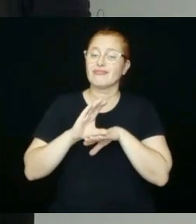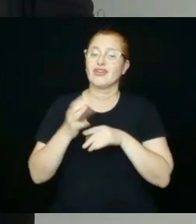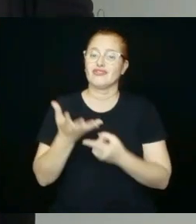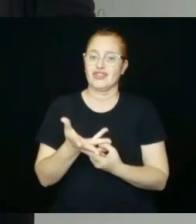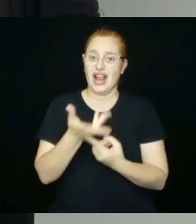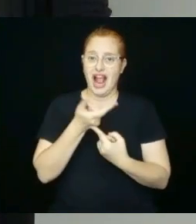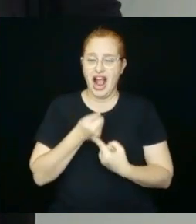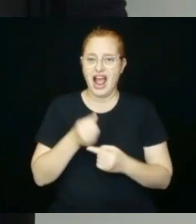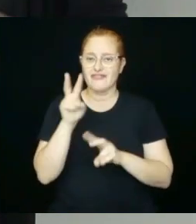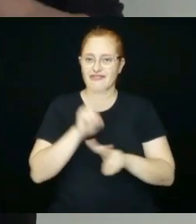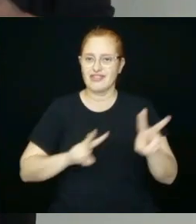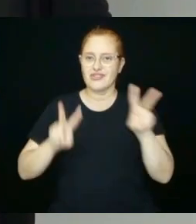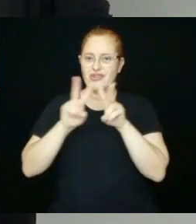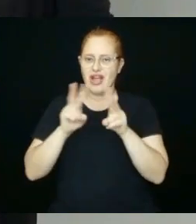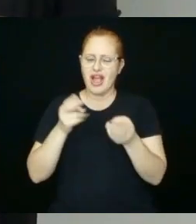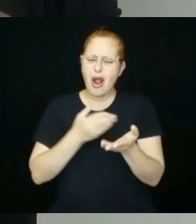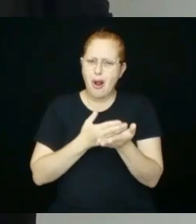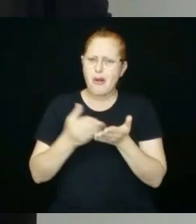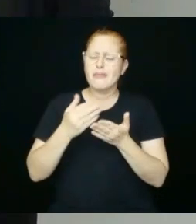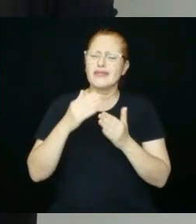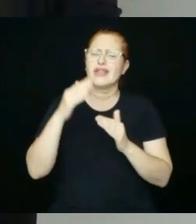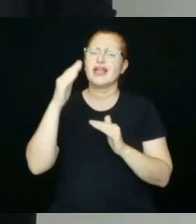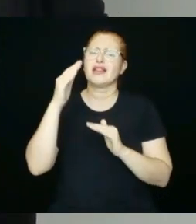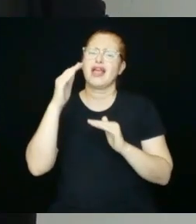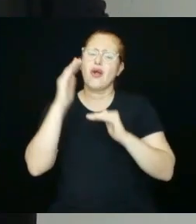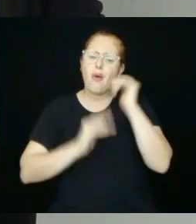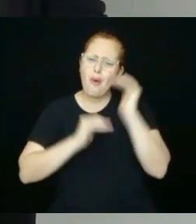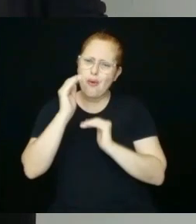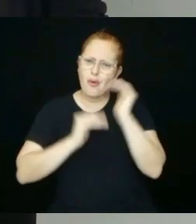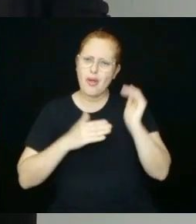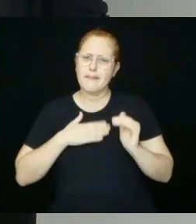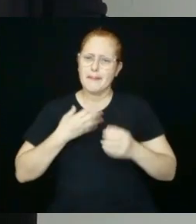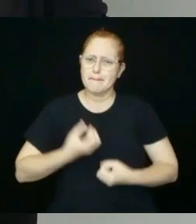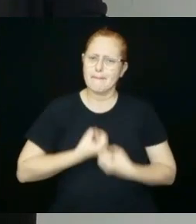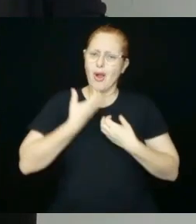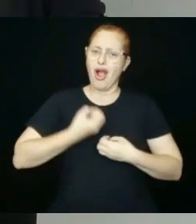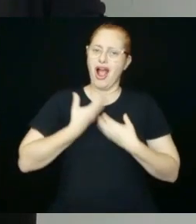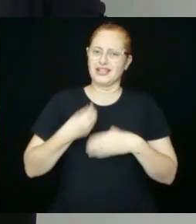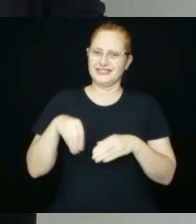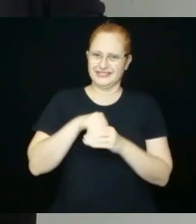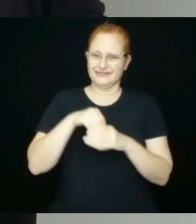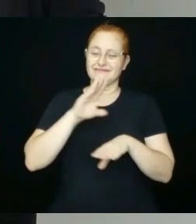eu realmente comecei a construir minha poética, assim, foi dentro do curso. Então